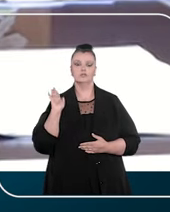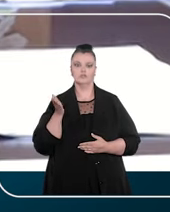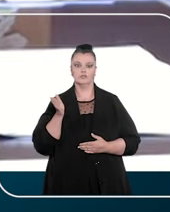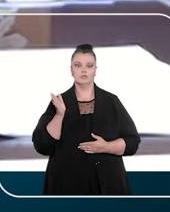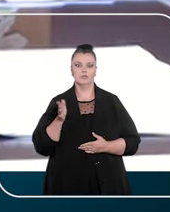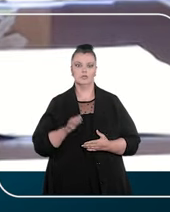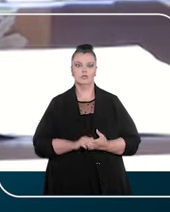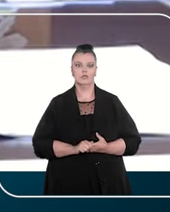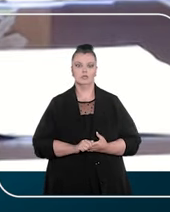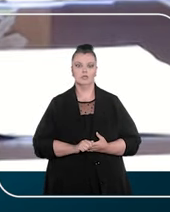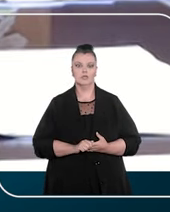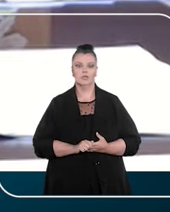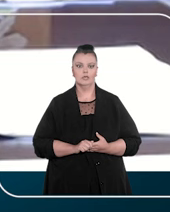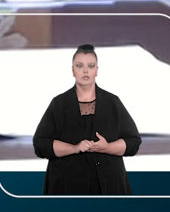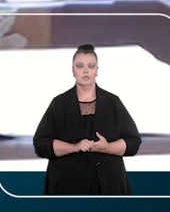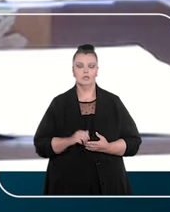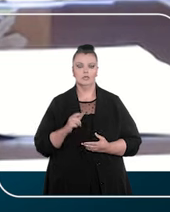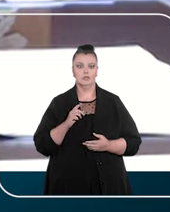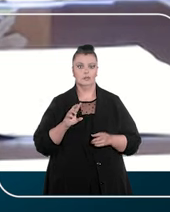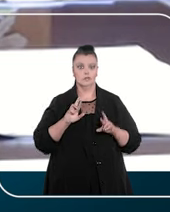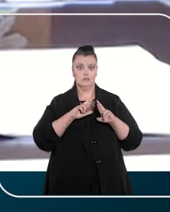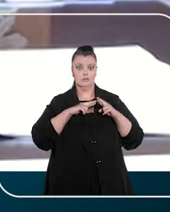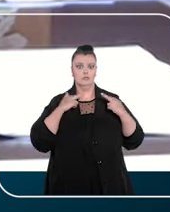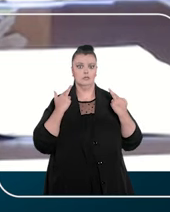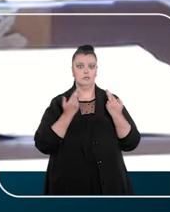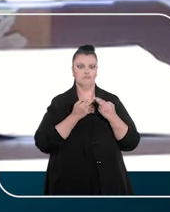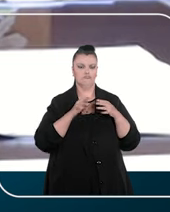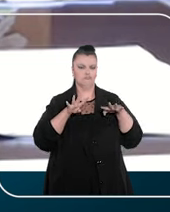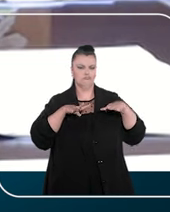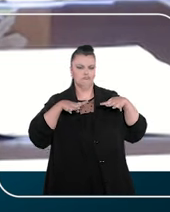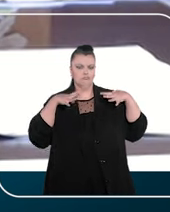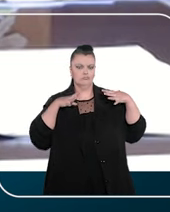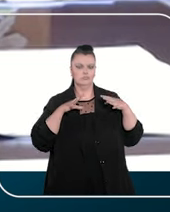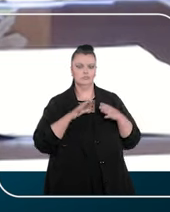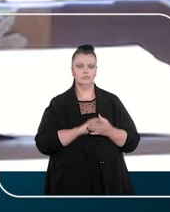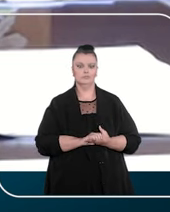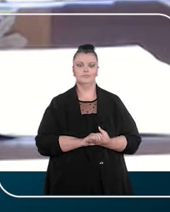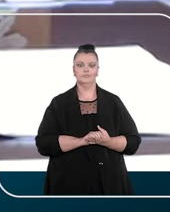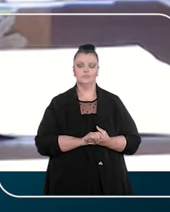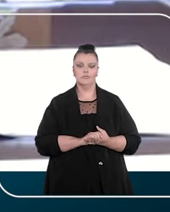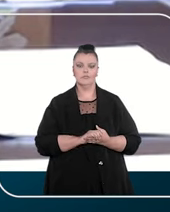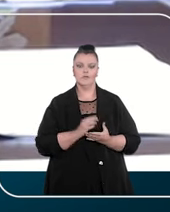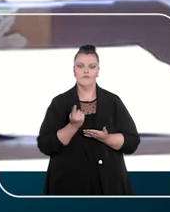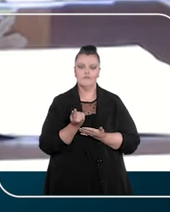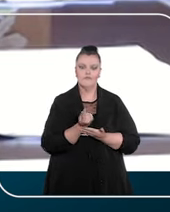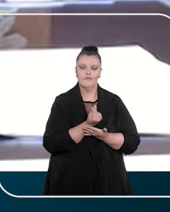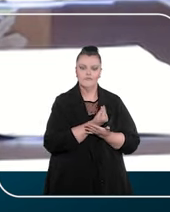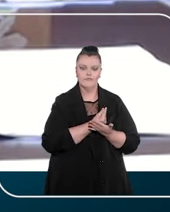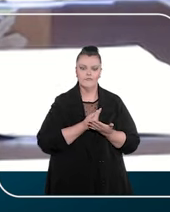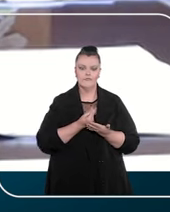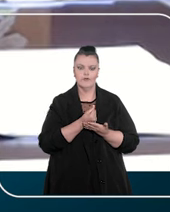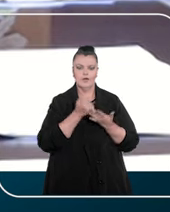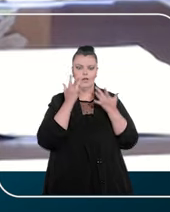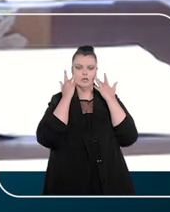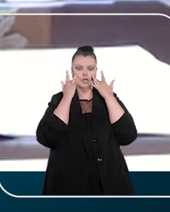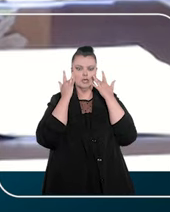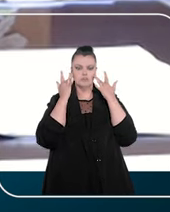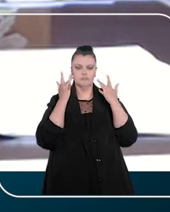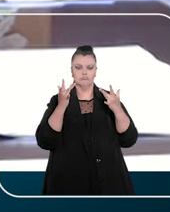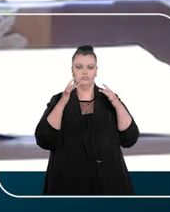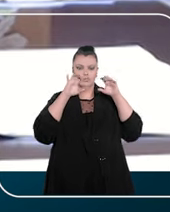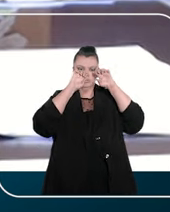uma audiência muito grande a respeito disso. Os valores que foram apresentados pelos tribunais, pela